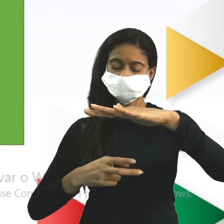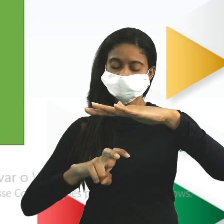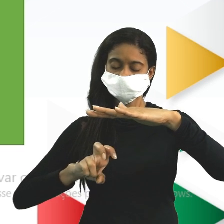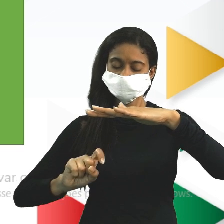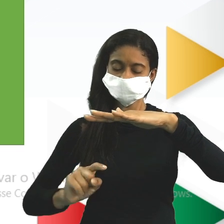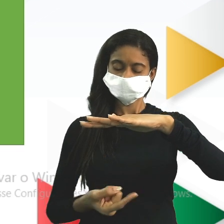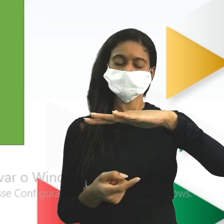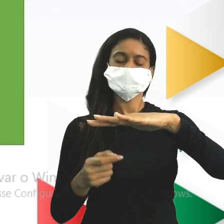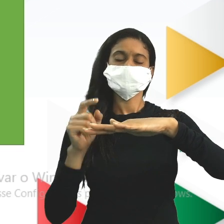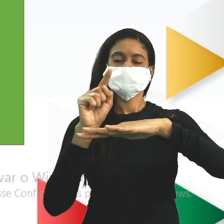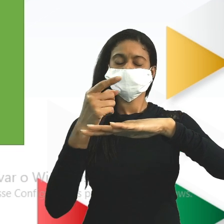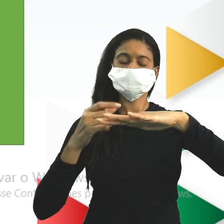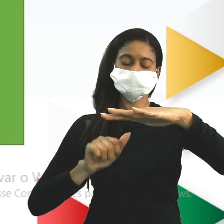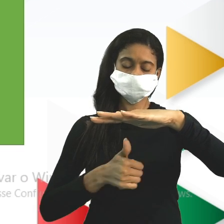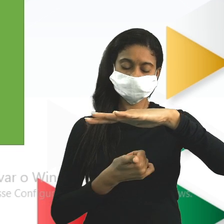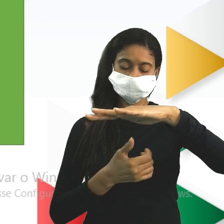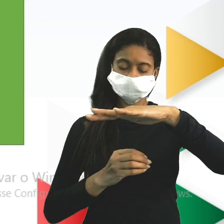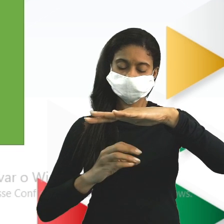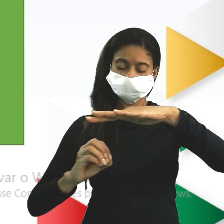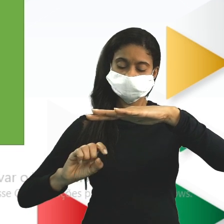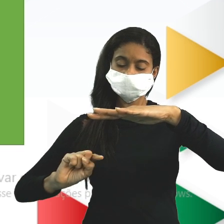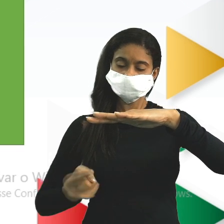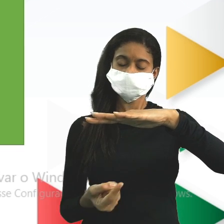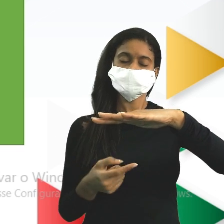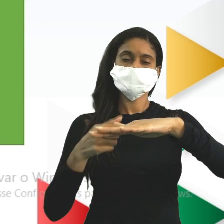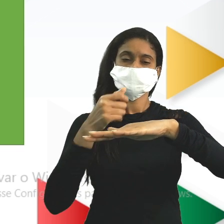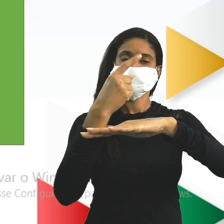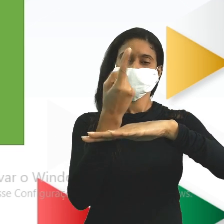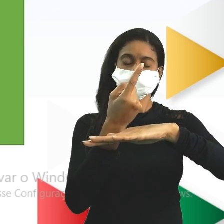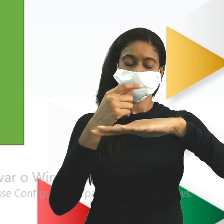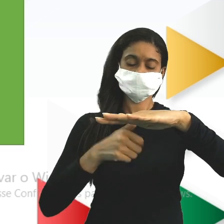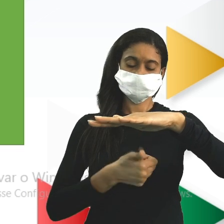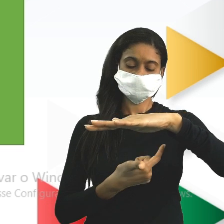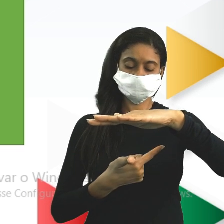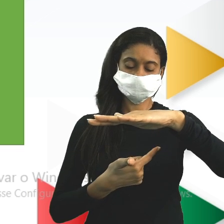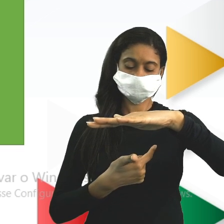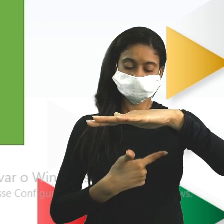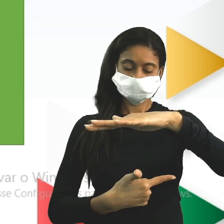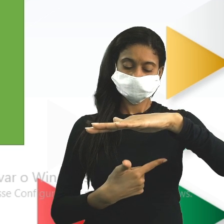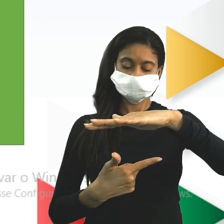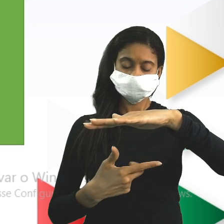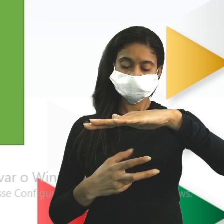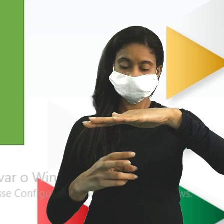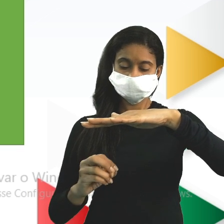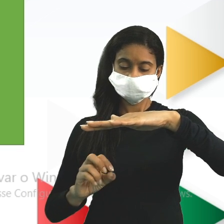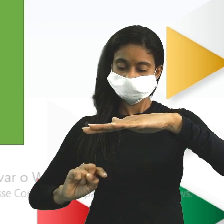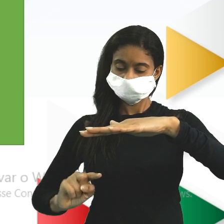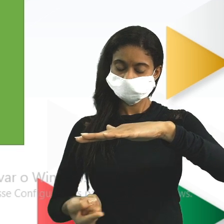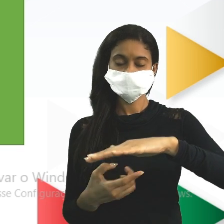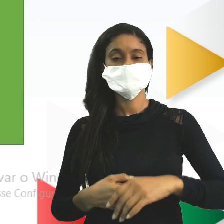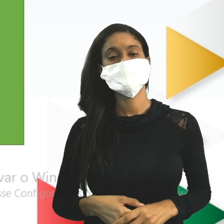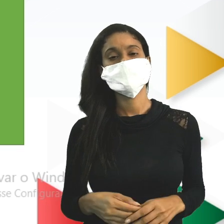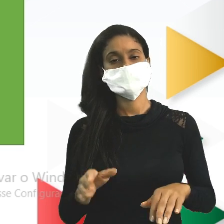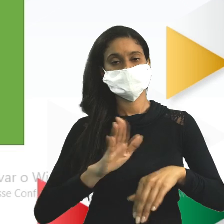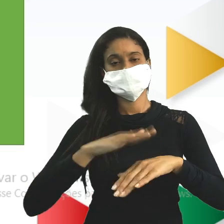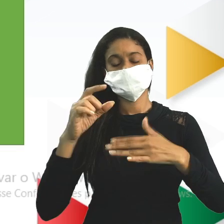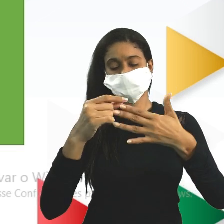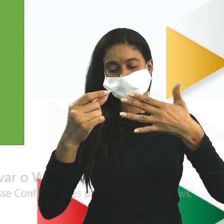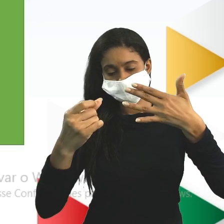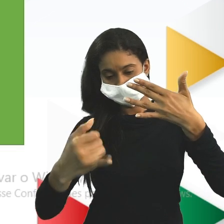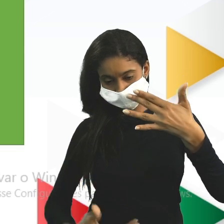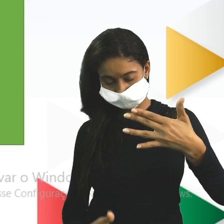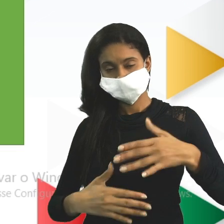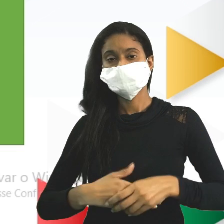por 100 mil, um por 250 mil. Então, são cartas topográficas, é mais detalhadamente, um